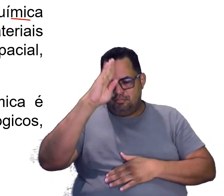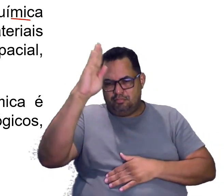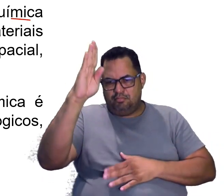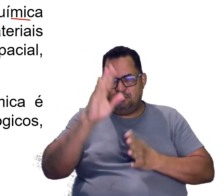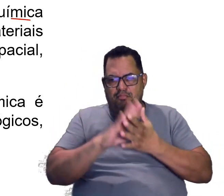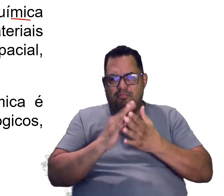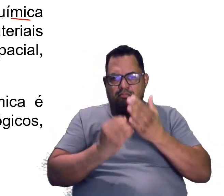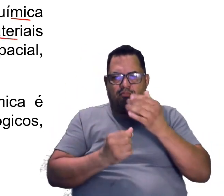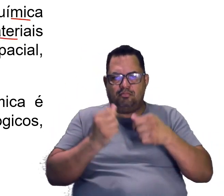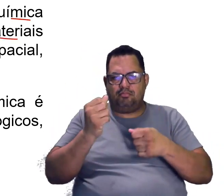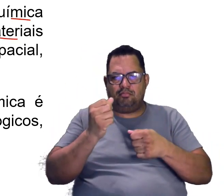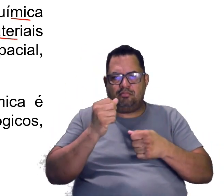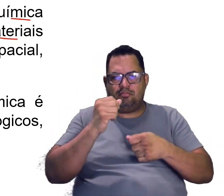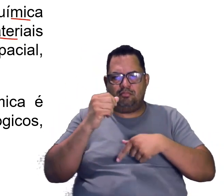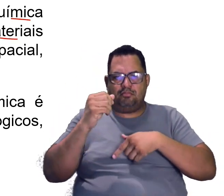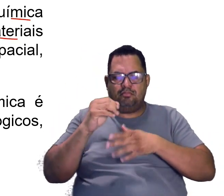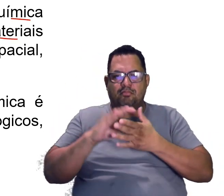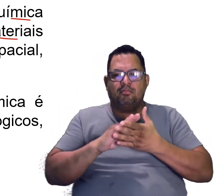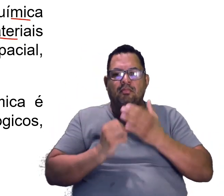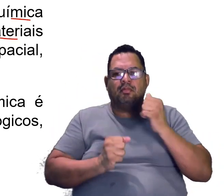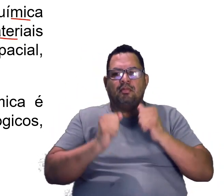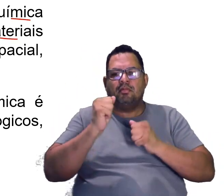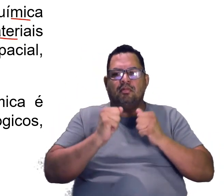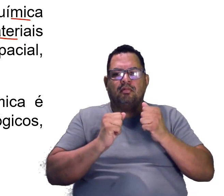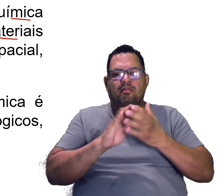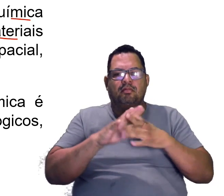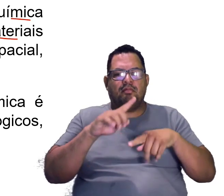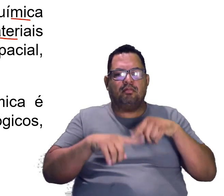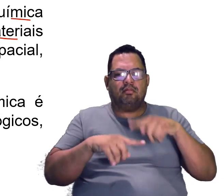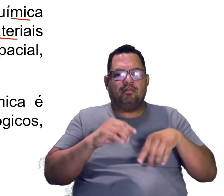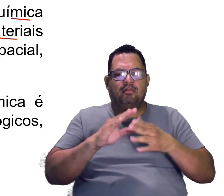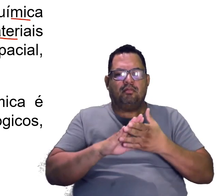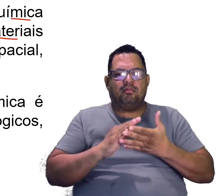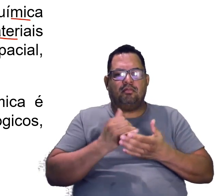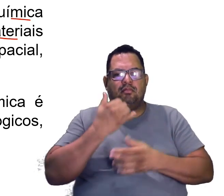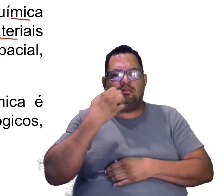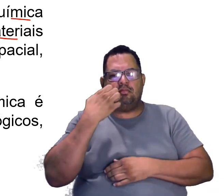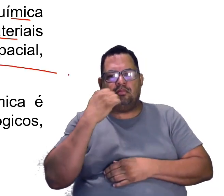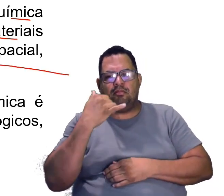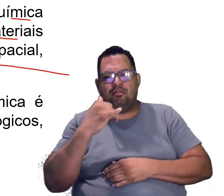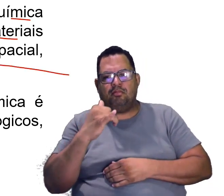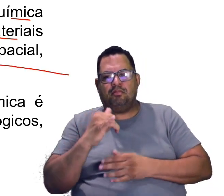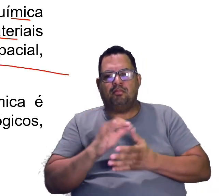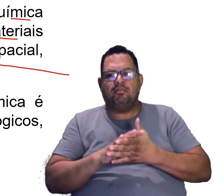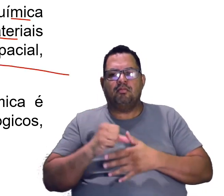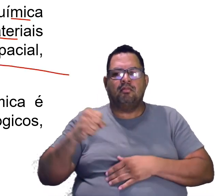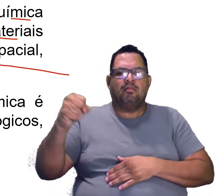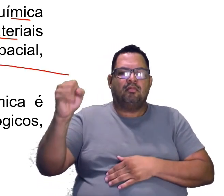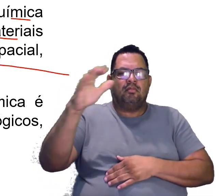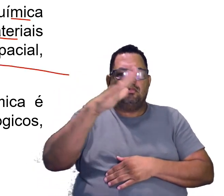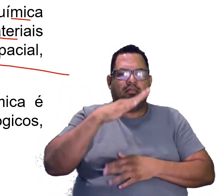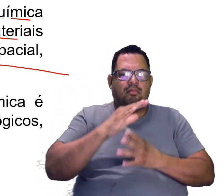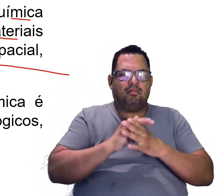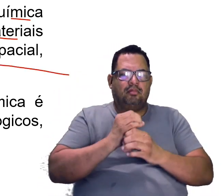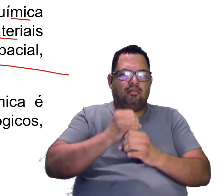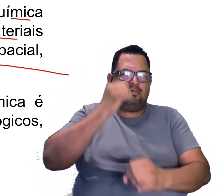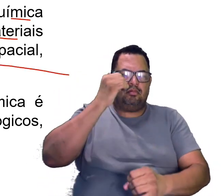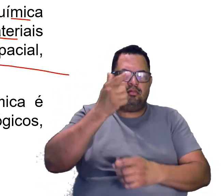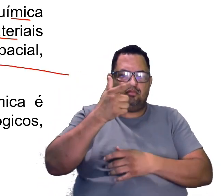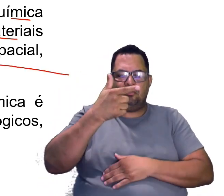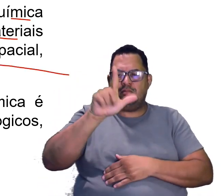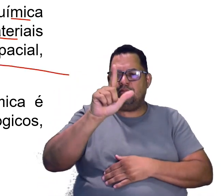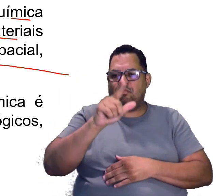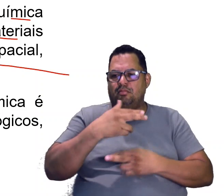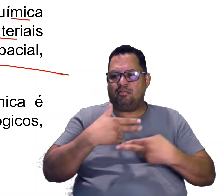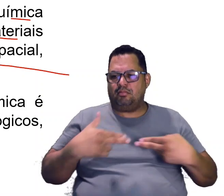crucial na criação de materiais avançados usados em eletrônico, aeroespacial, engenharia e